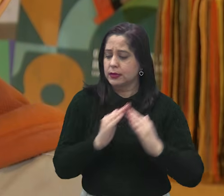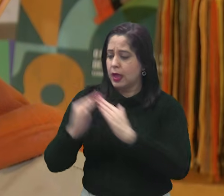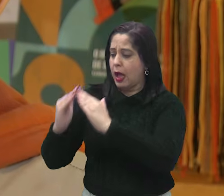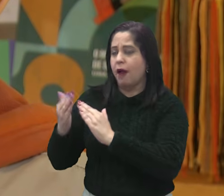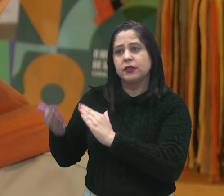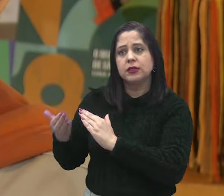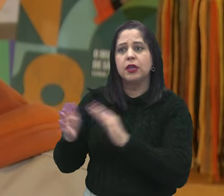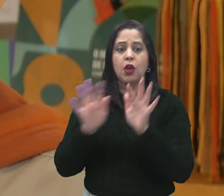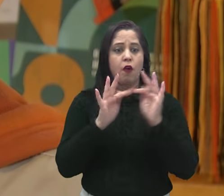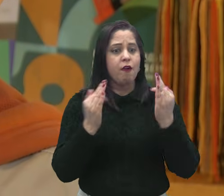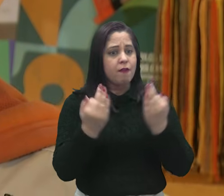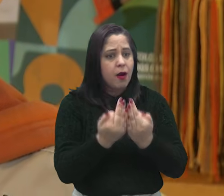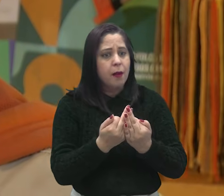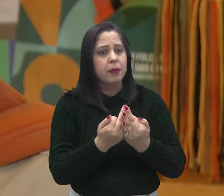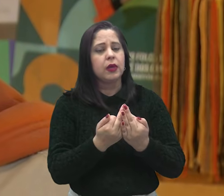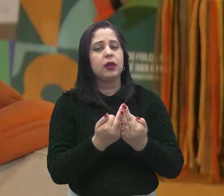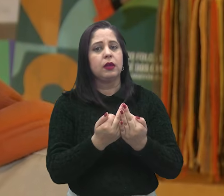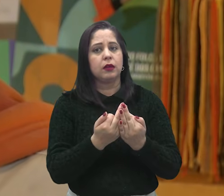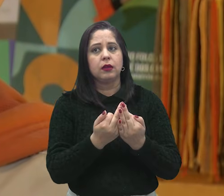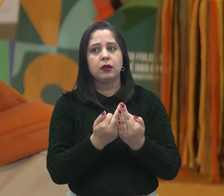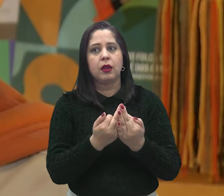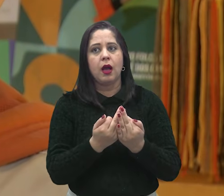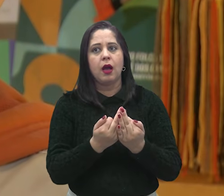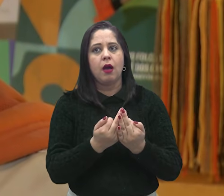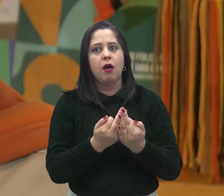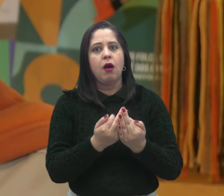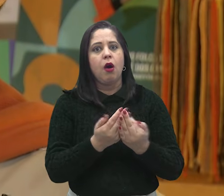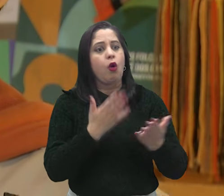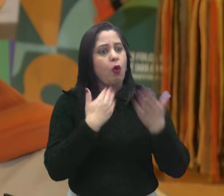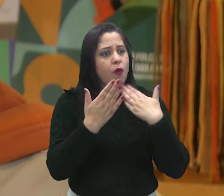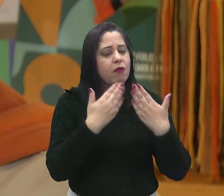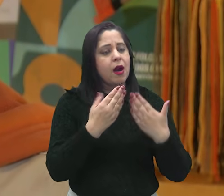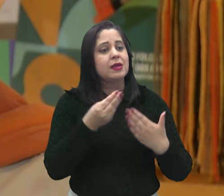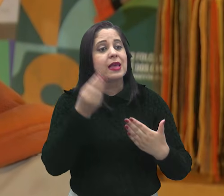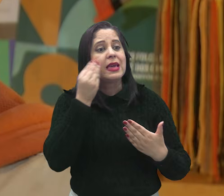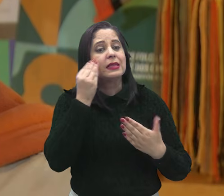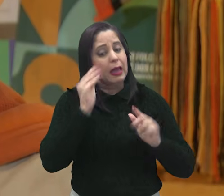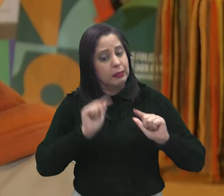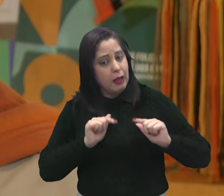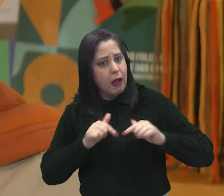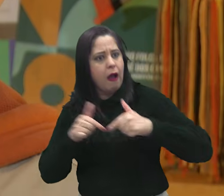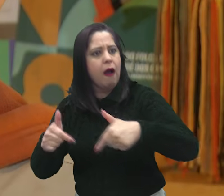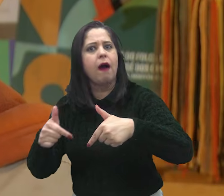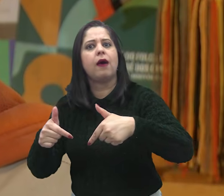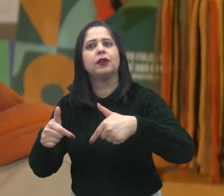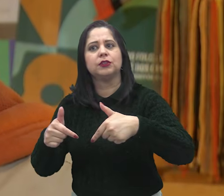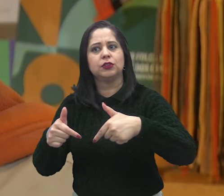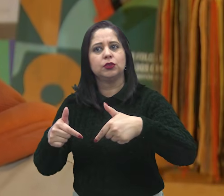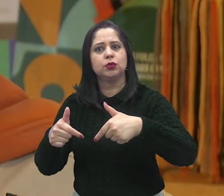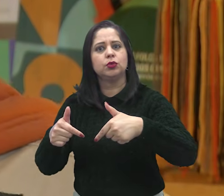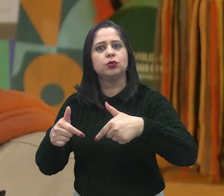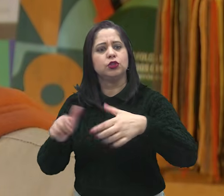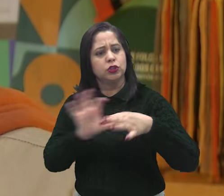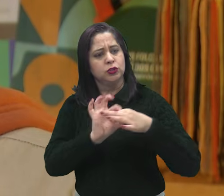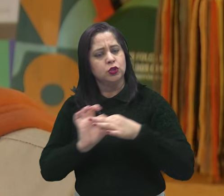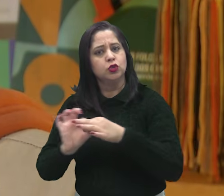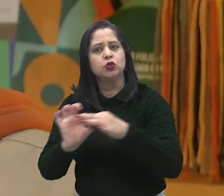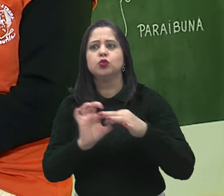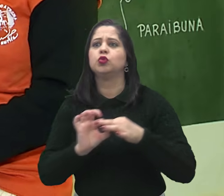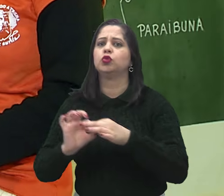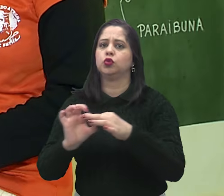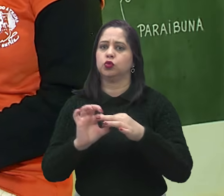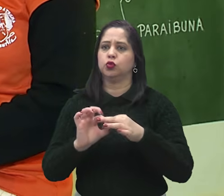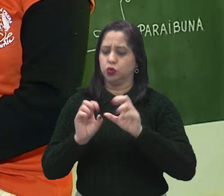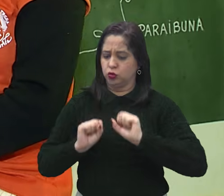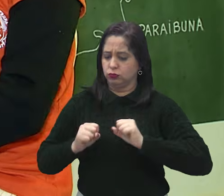em busca de uma ação na vida real, que envolva as mãos, envolva os braços e não só o virtual.